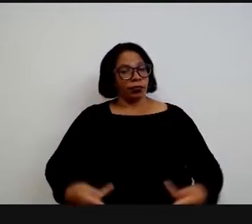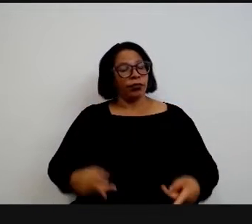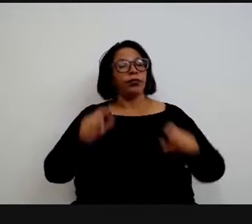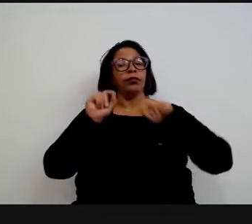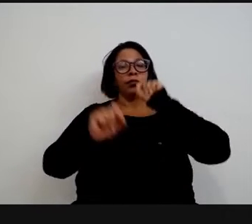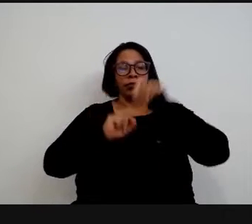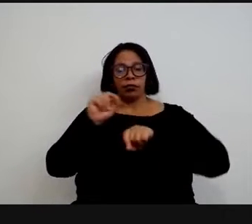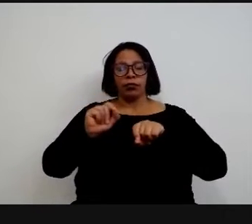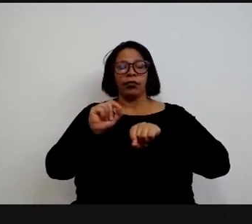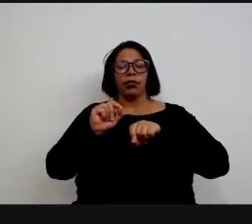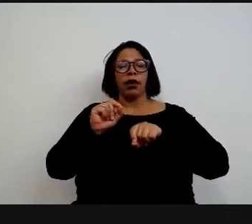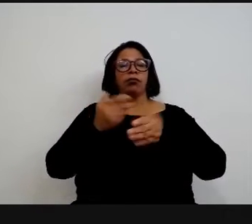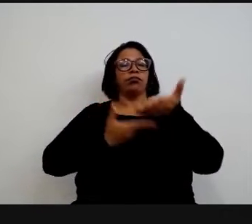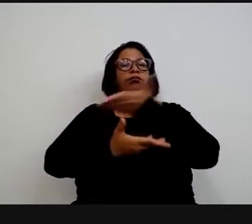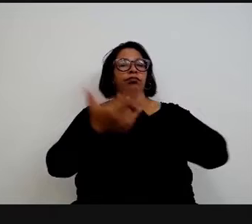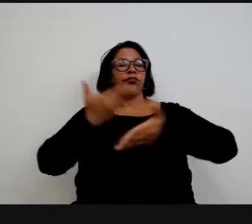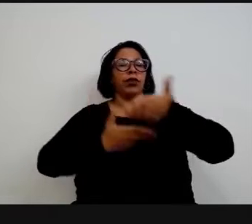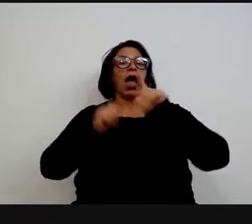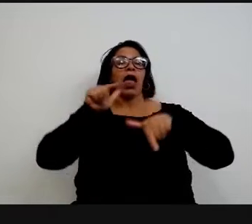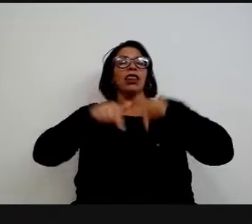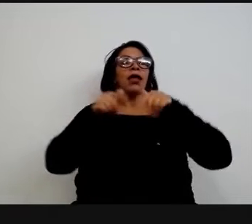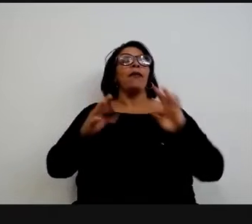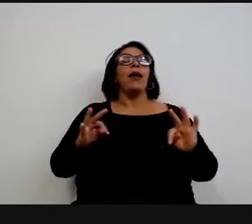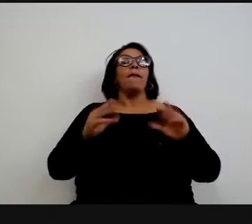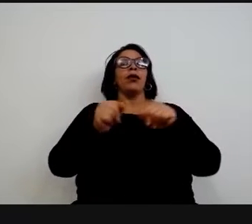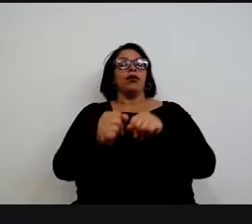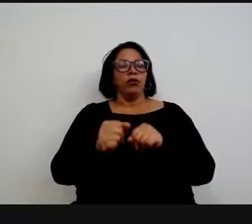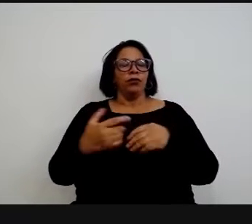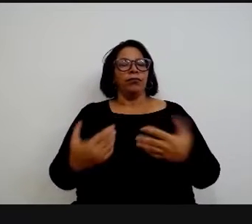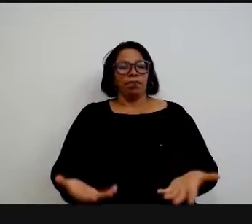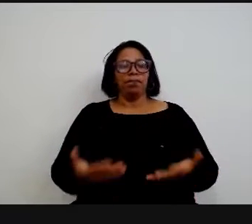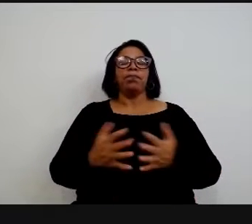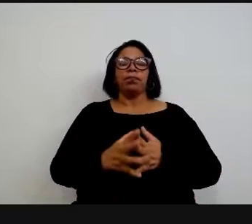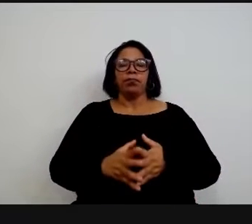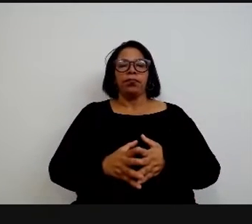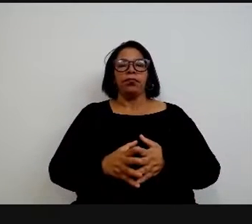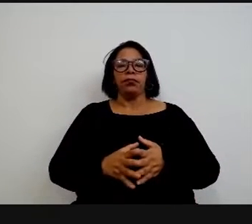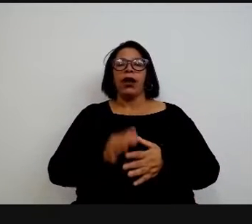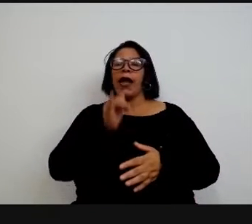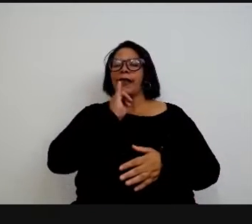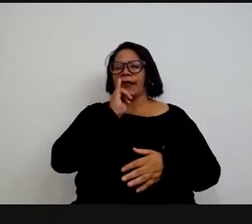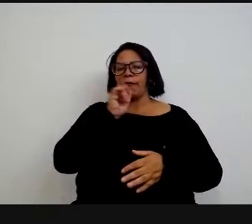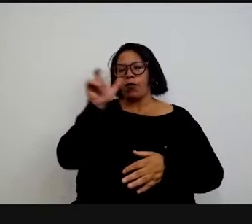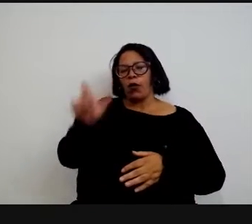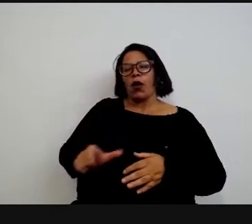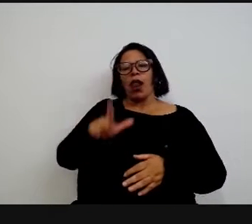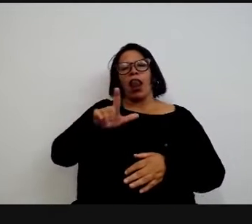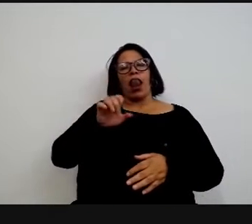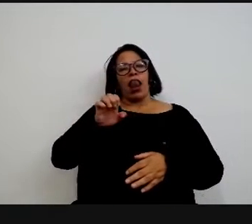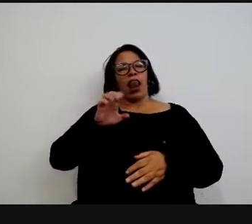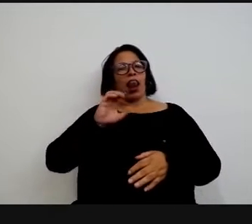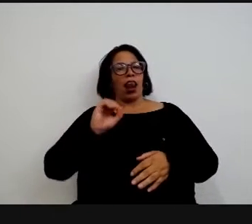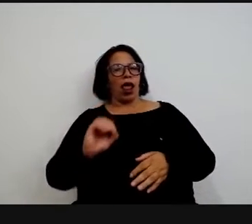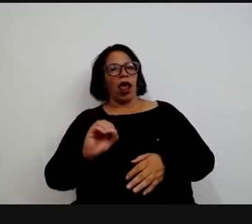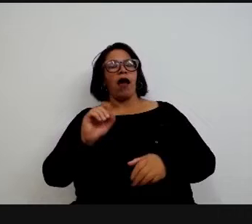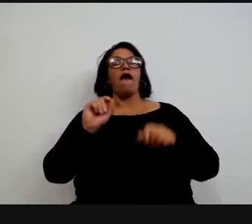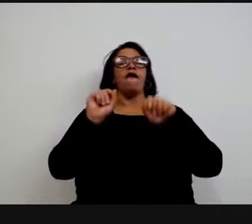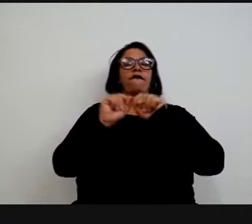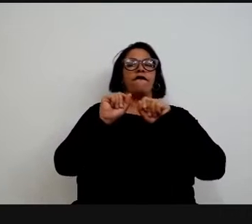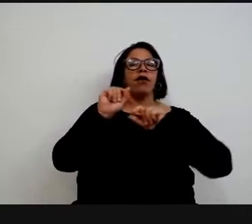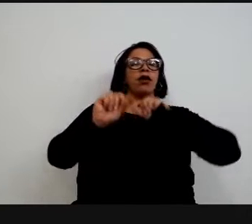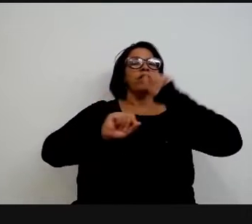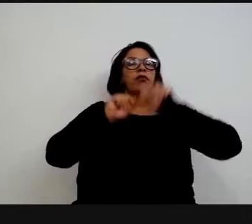põem muita gente para, simultaneamente, trabalhar para todos. Né? O Léo mesmo, durante a pandemia,